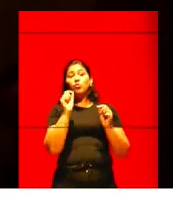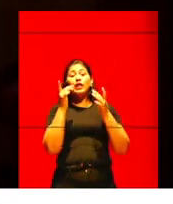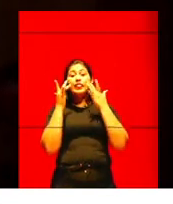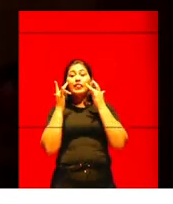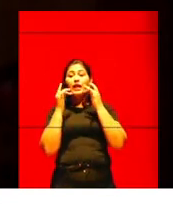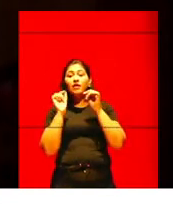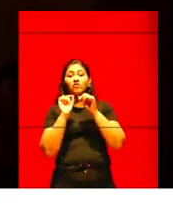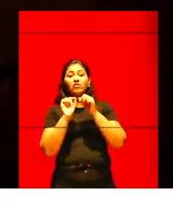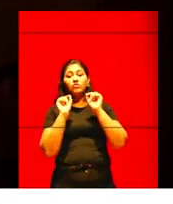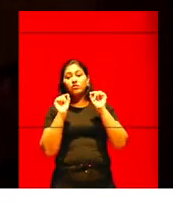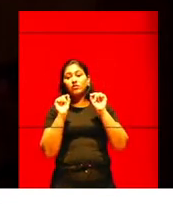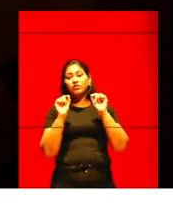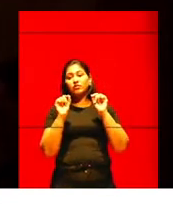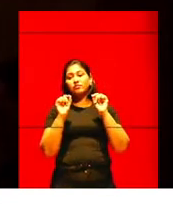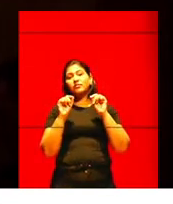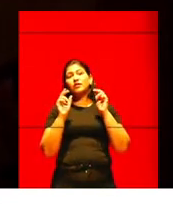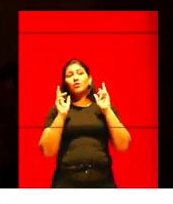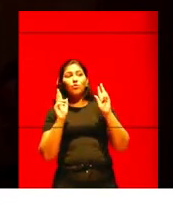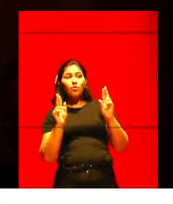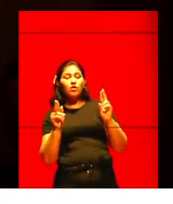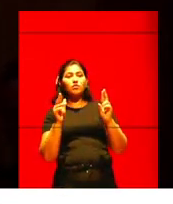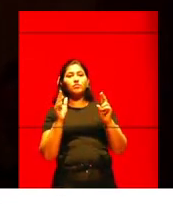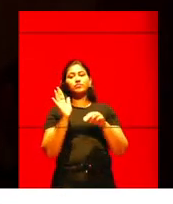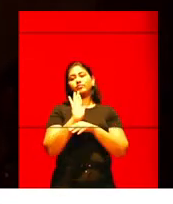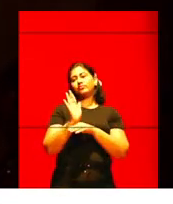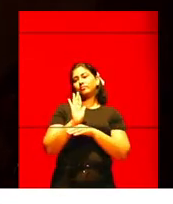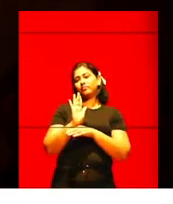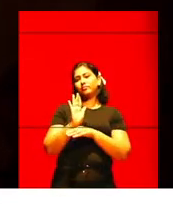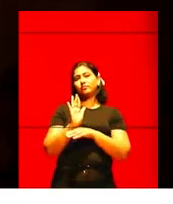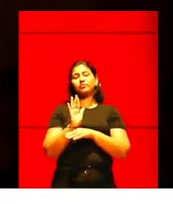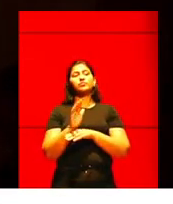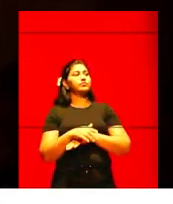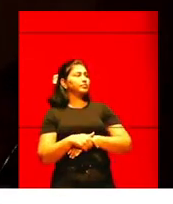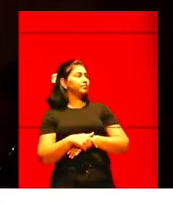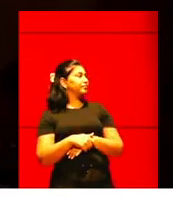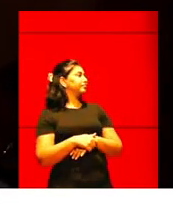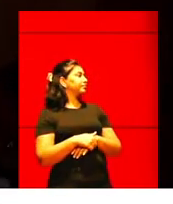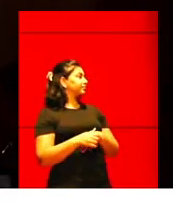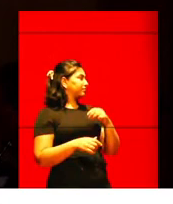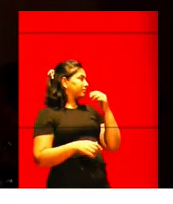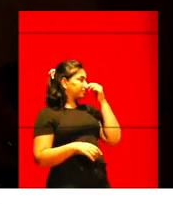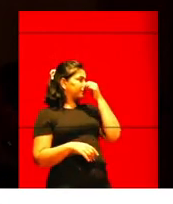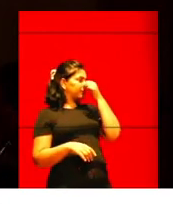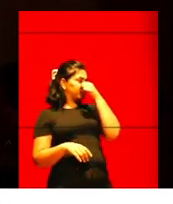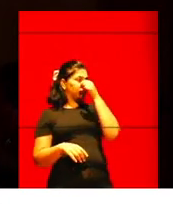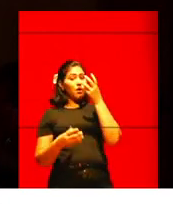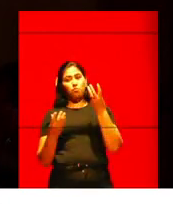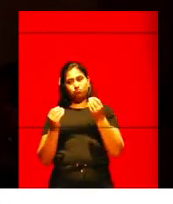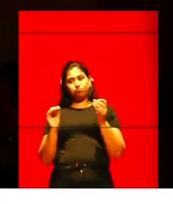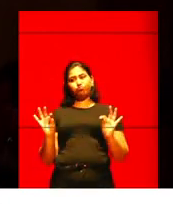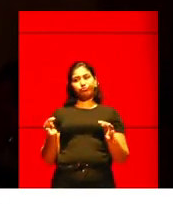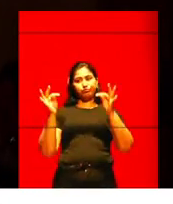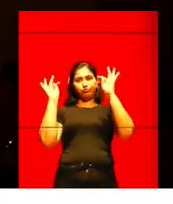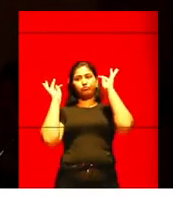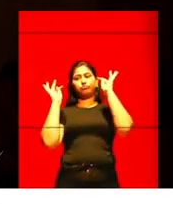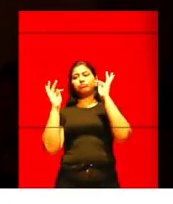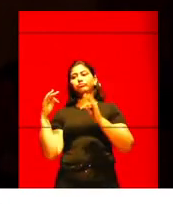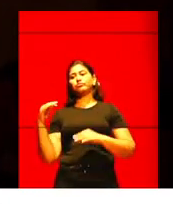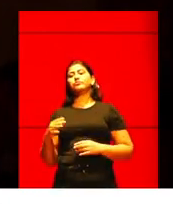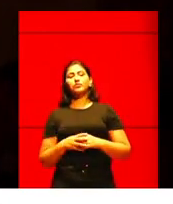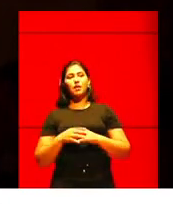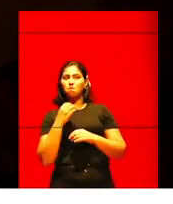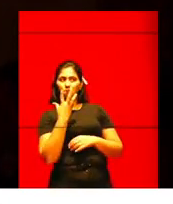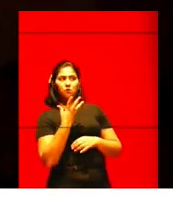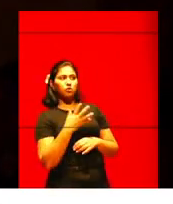em 3 peças, o cinema faz em 1h30, por exemplo. E com muita tecnologia. Foram assistir Doutor